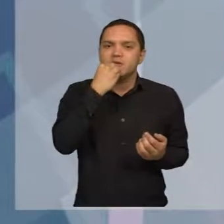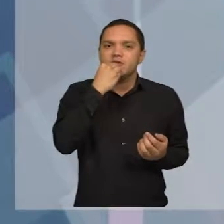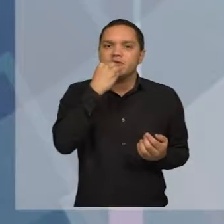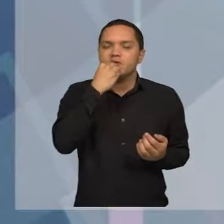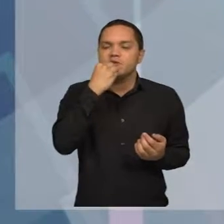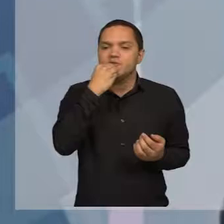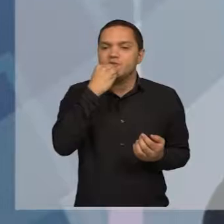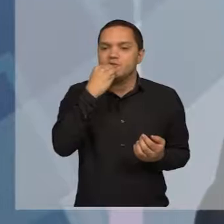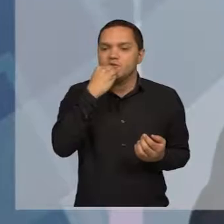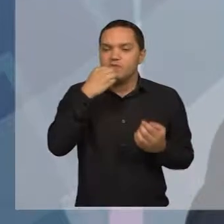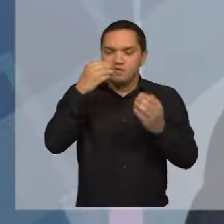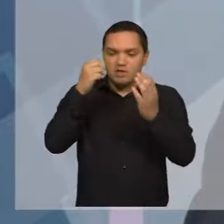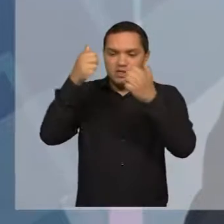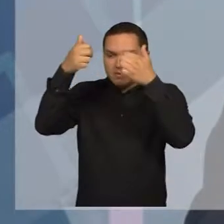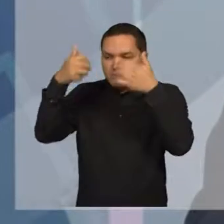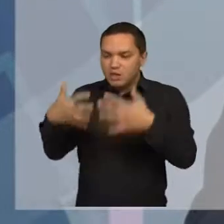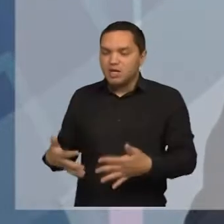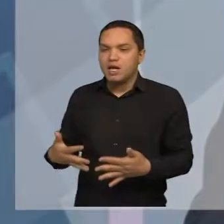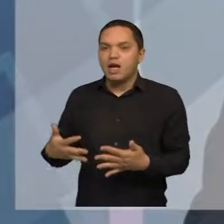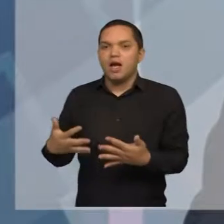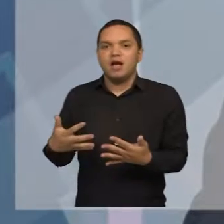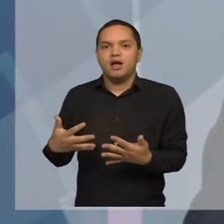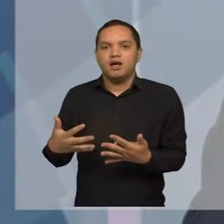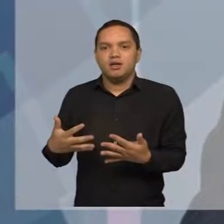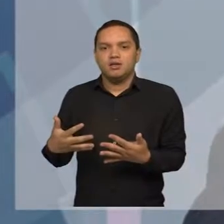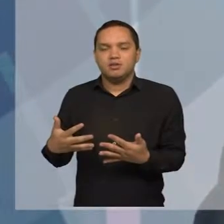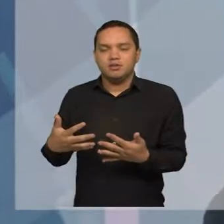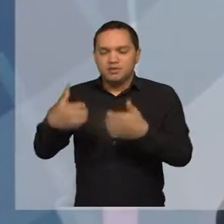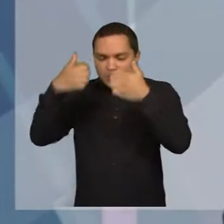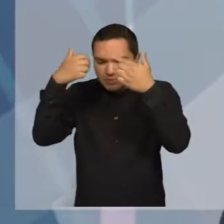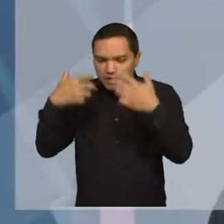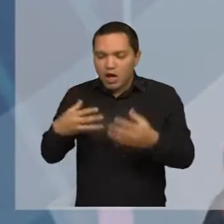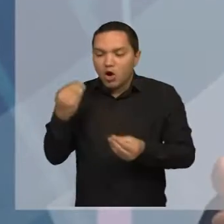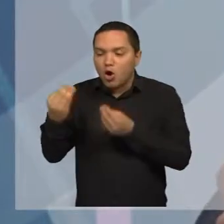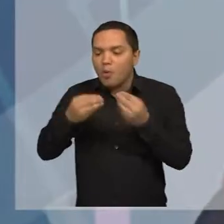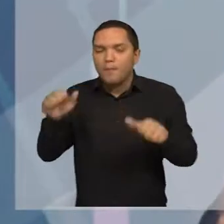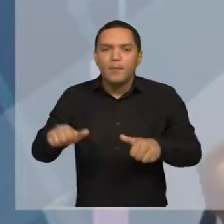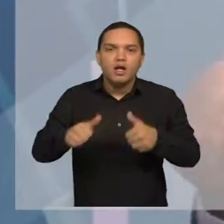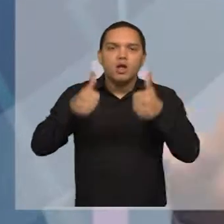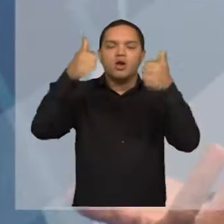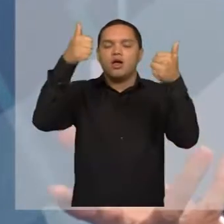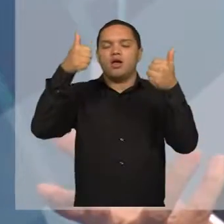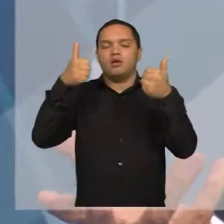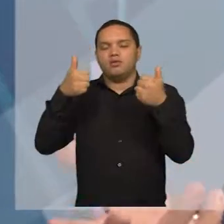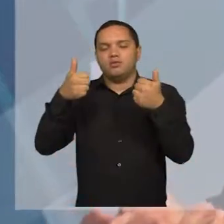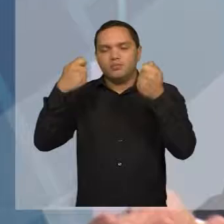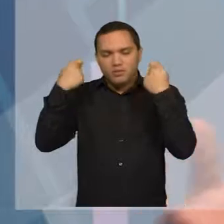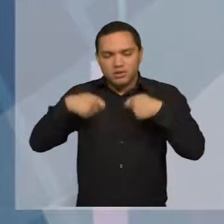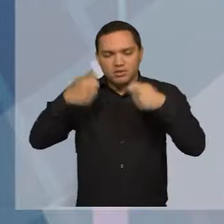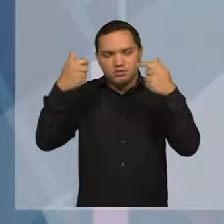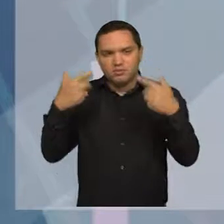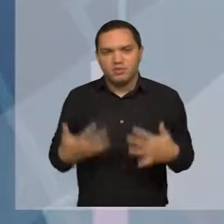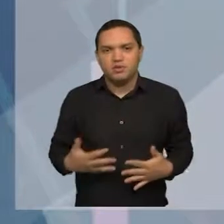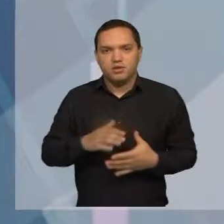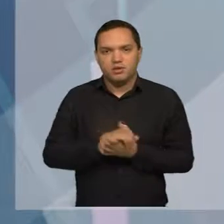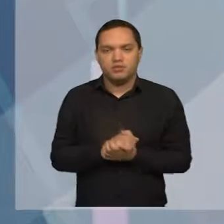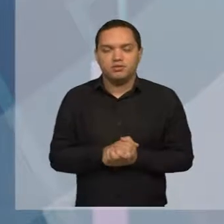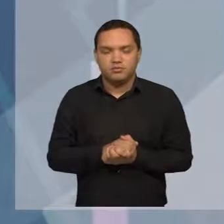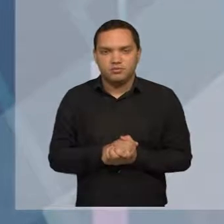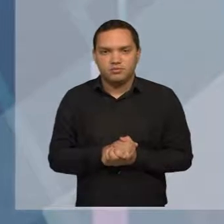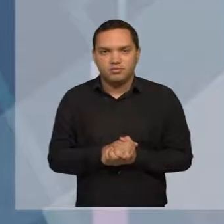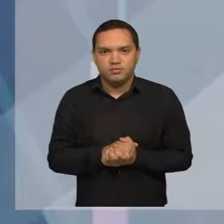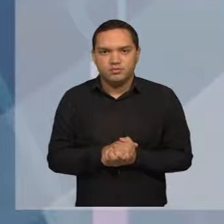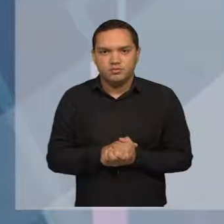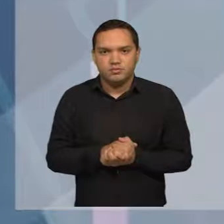da onde para o quê? Para isso. Certo? Então, nesse sentido, falando aqui didaticamente, o